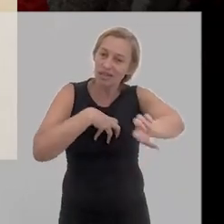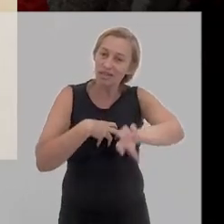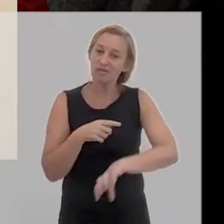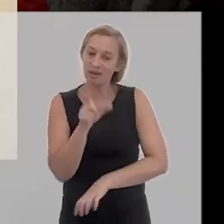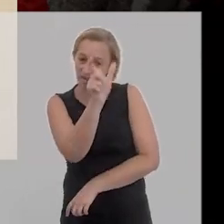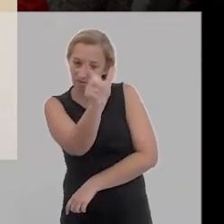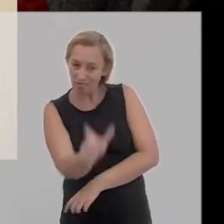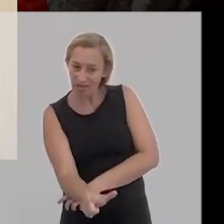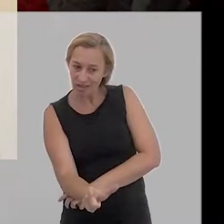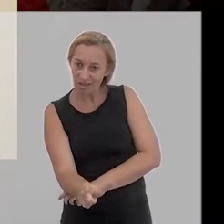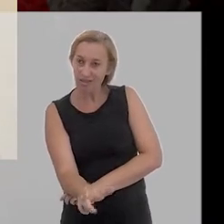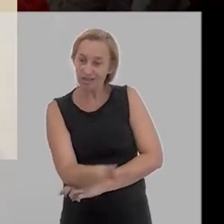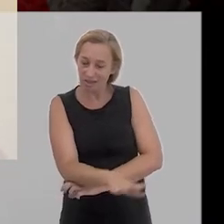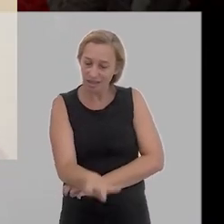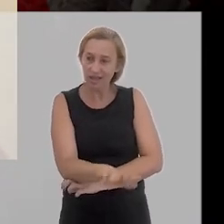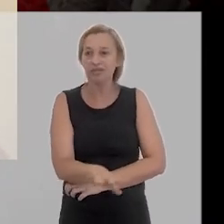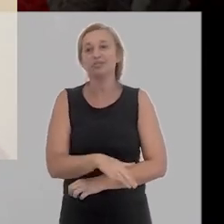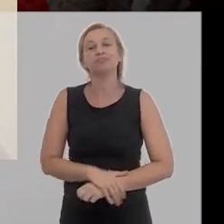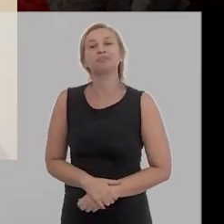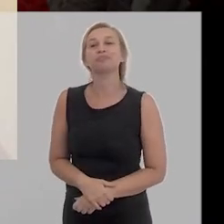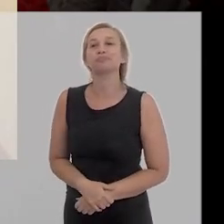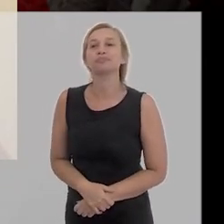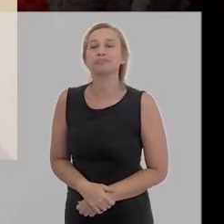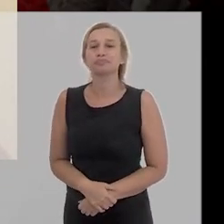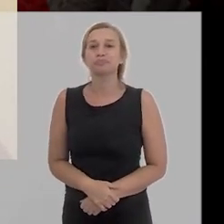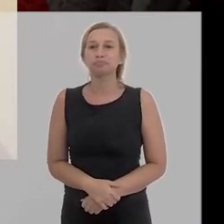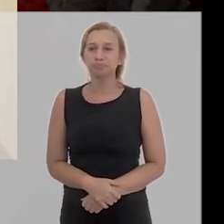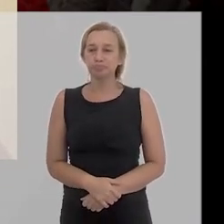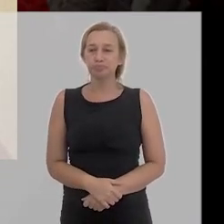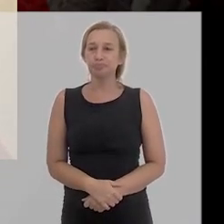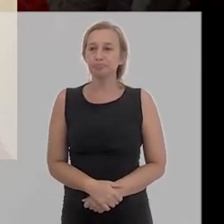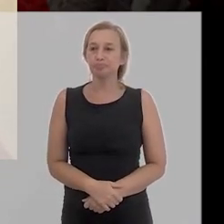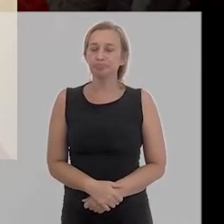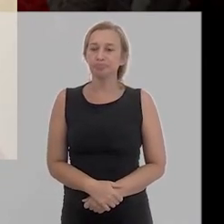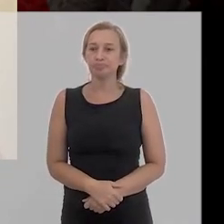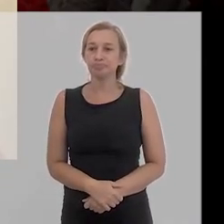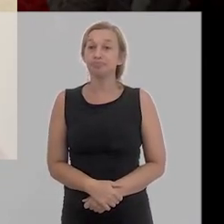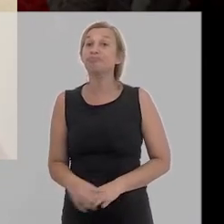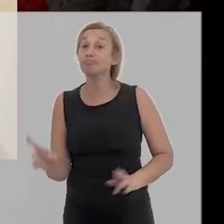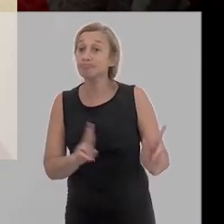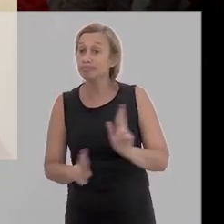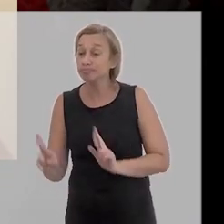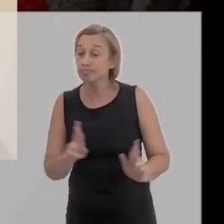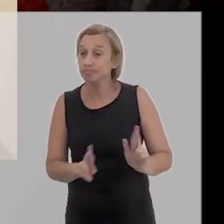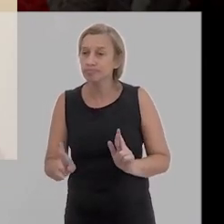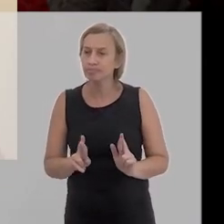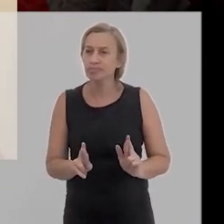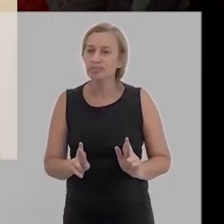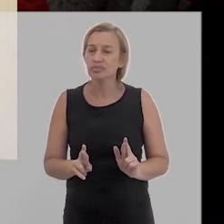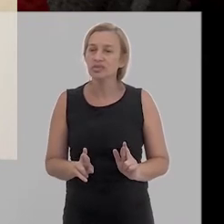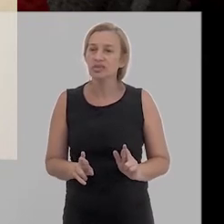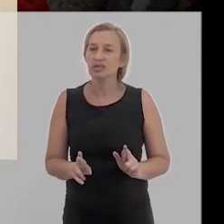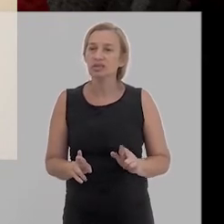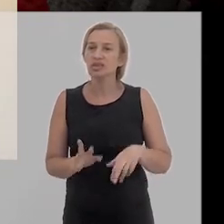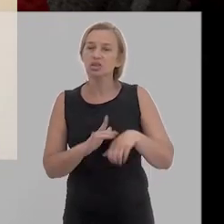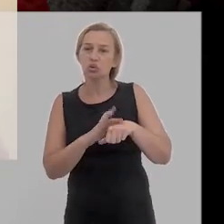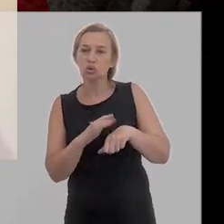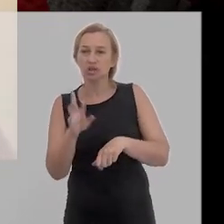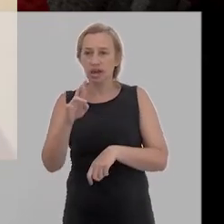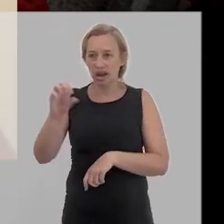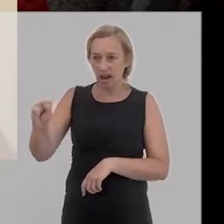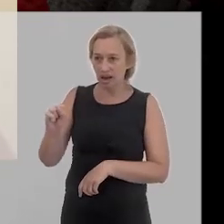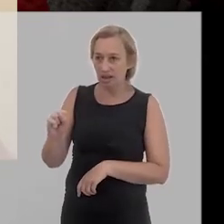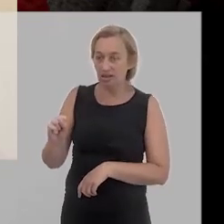de amor, de empatia para com essa criança. Então, isso em relação